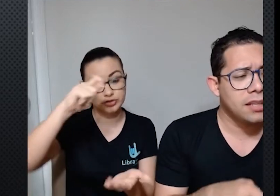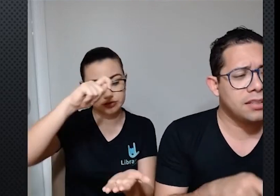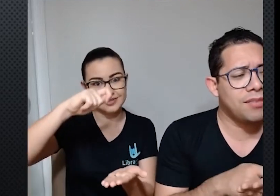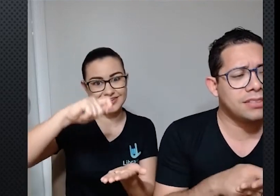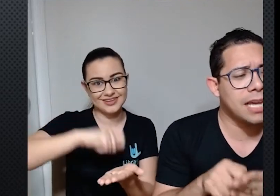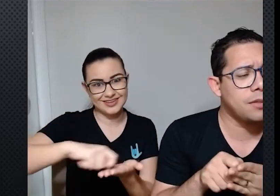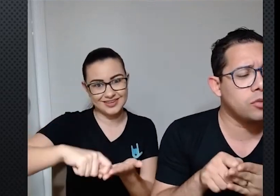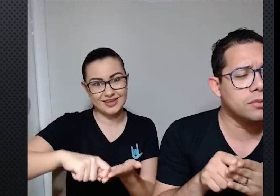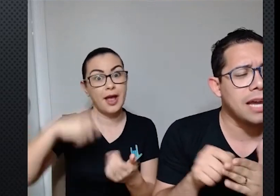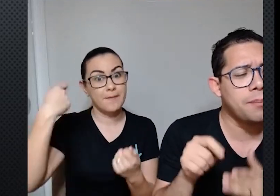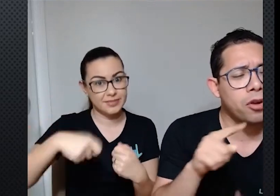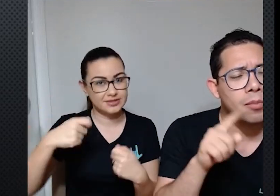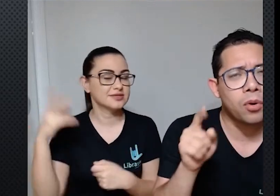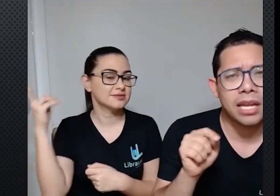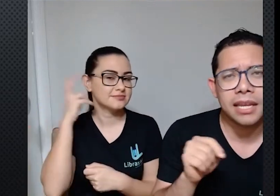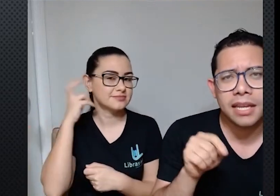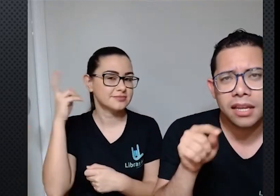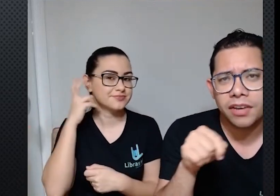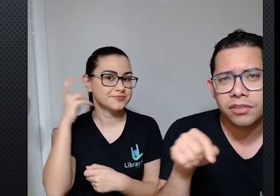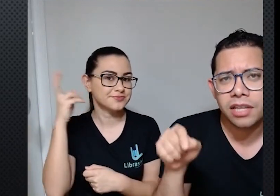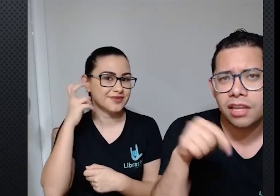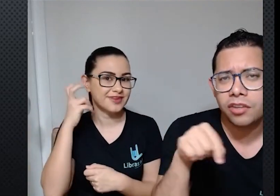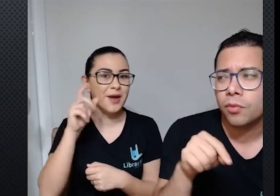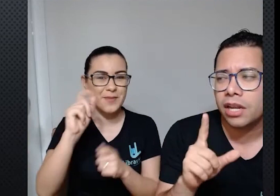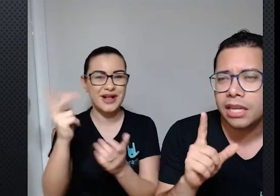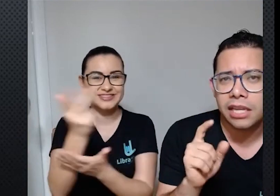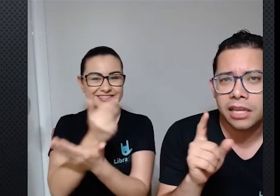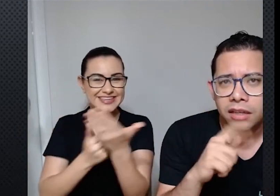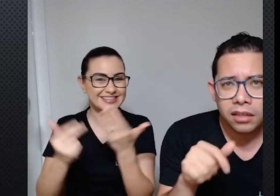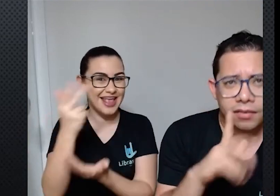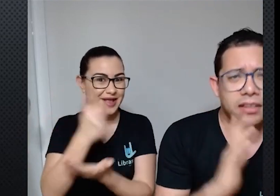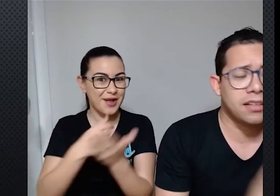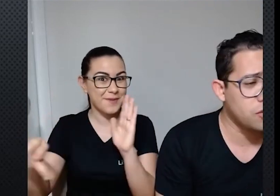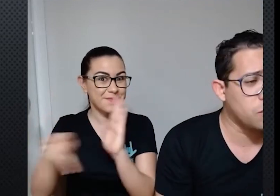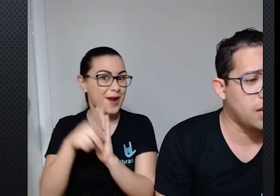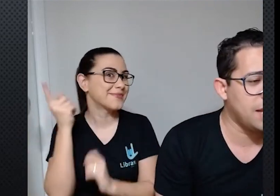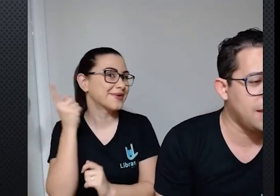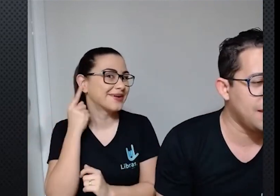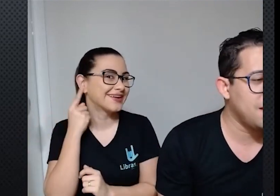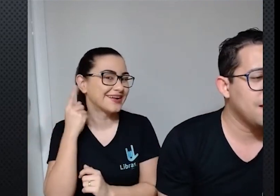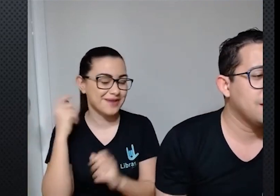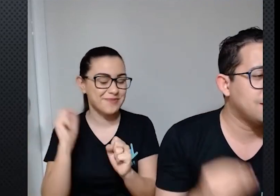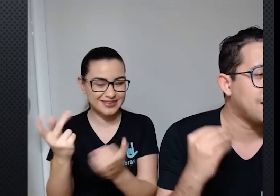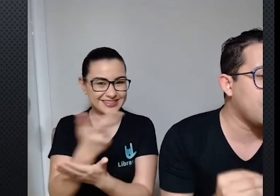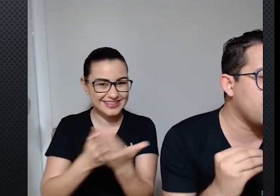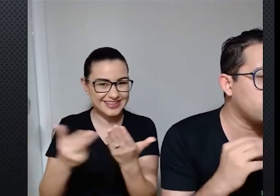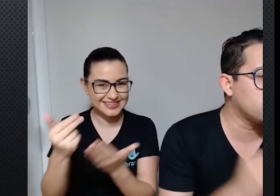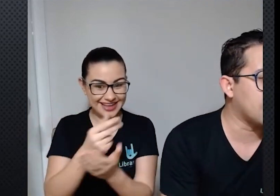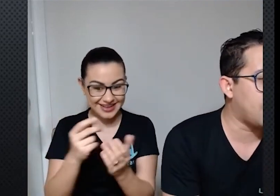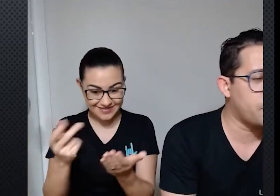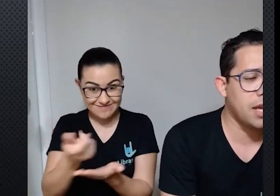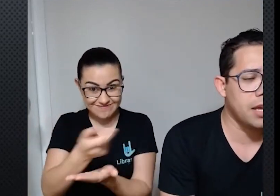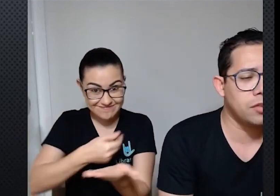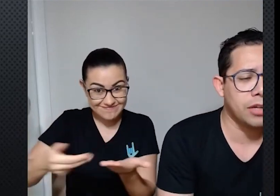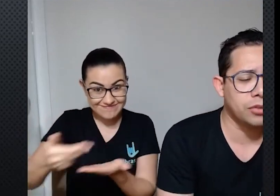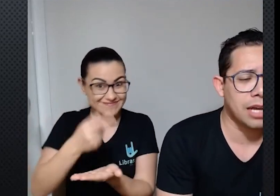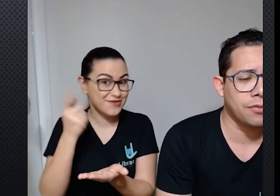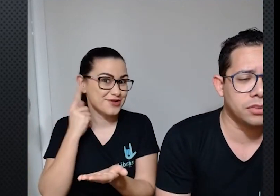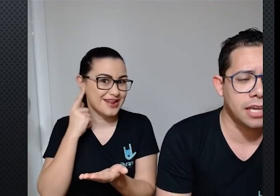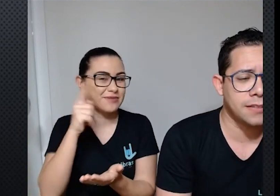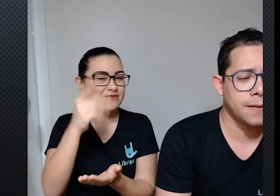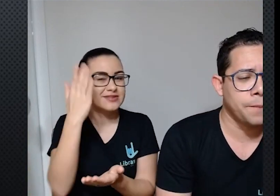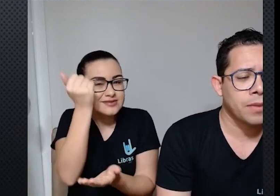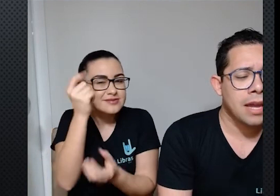aí, escreva saiba escutar e põe uma orelhinha aí, faz um desenho de uma orelhinha, faz desenho de uma orelhinha aí, saiba escutar, porque isso vai